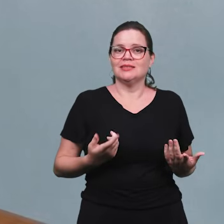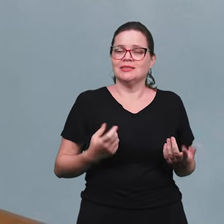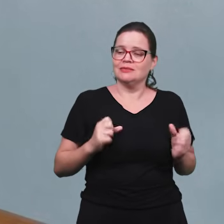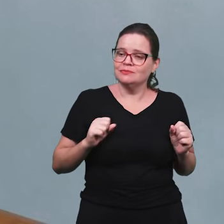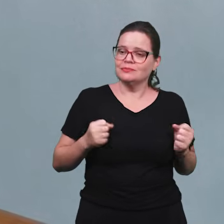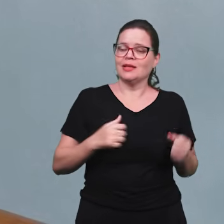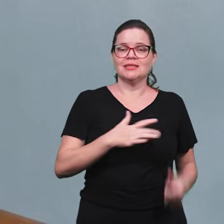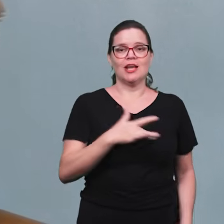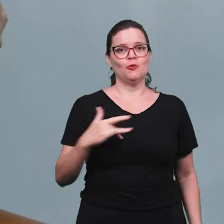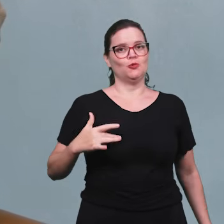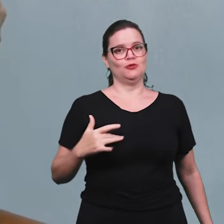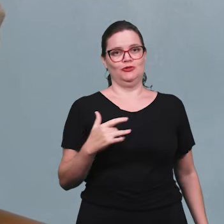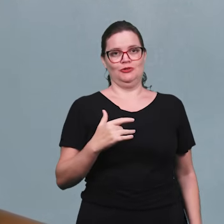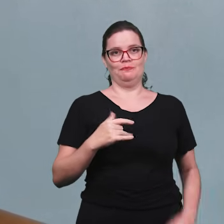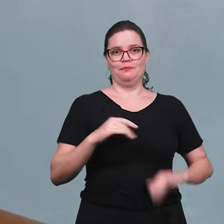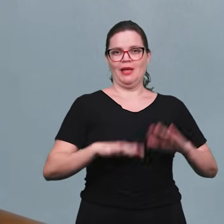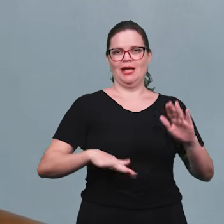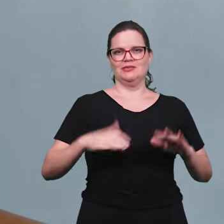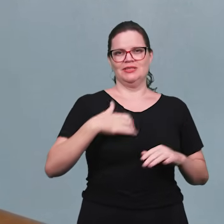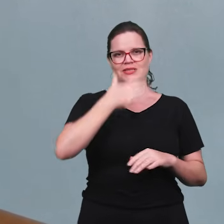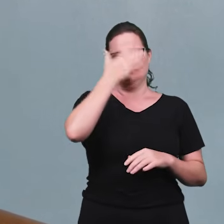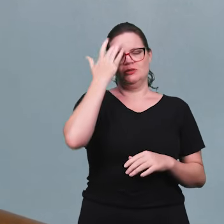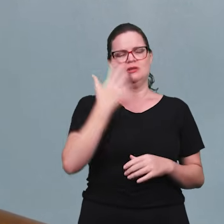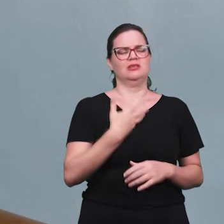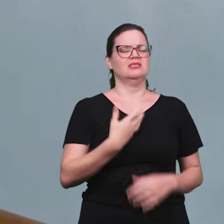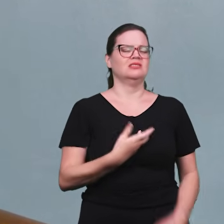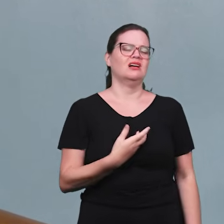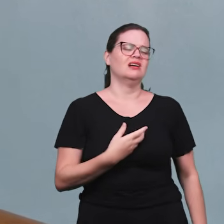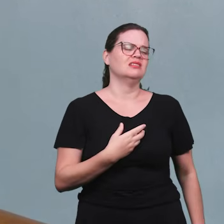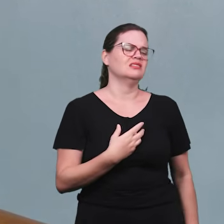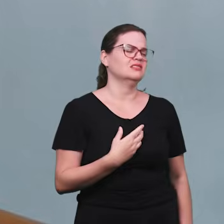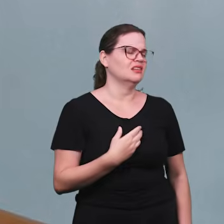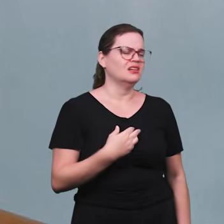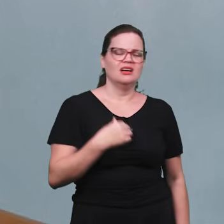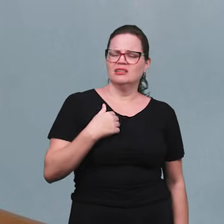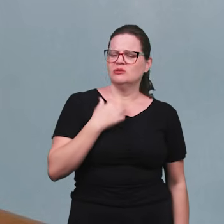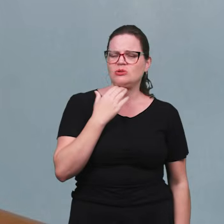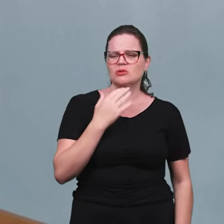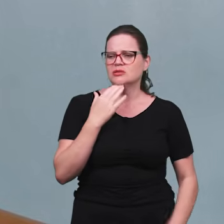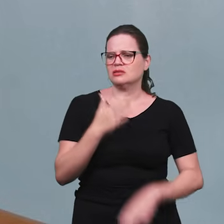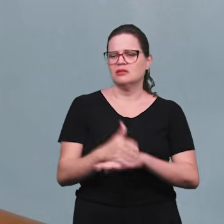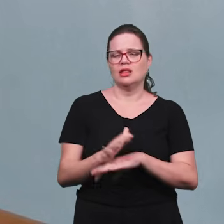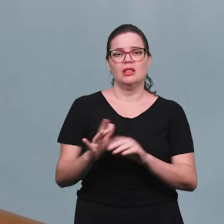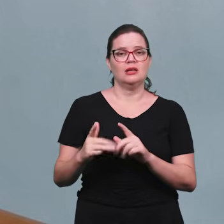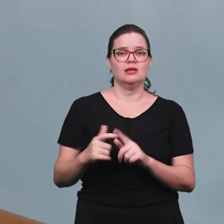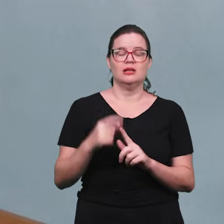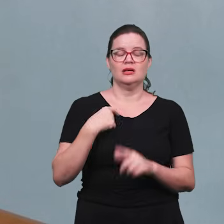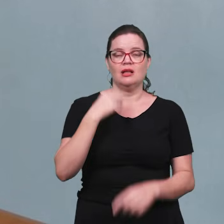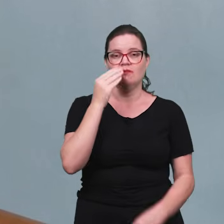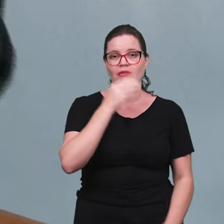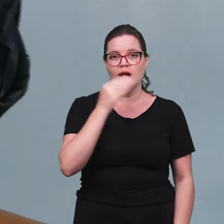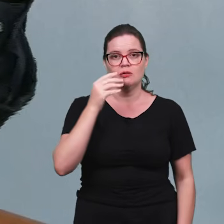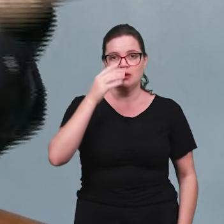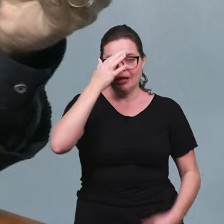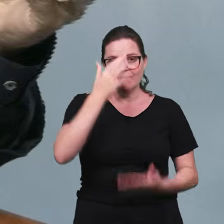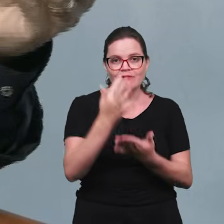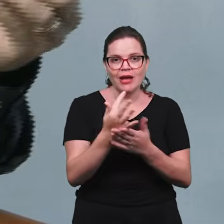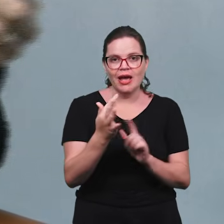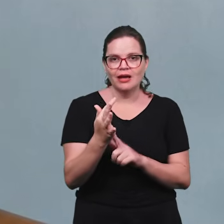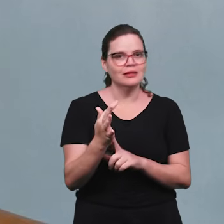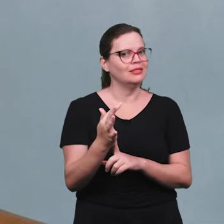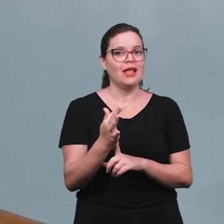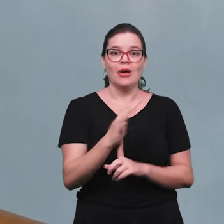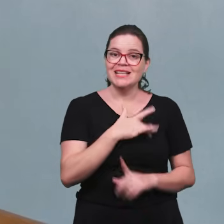é questão de saúde. Muitas vezes o irmão desanimou e não consegue ir na igreja, está fraco. Não é na fé só não,